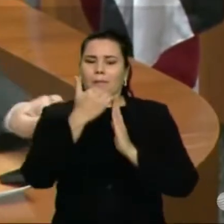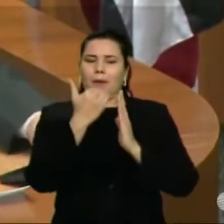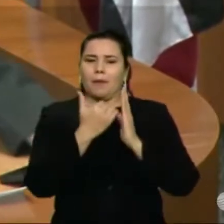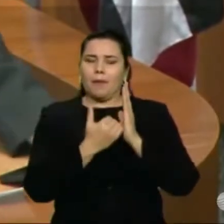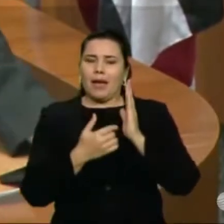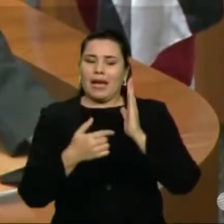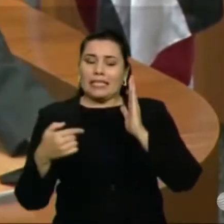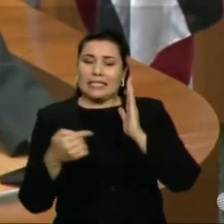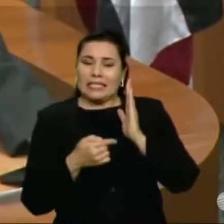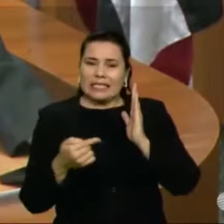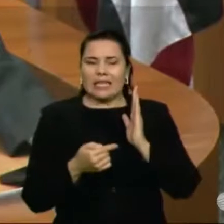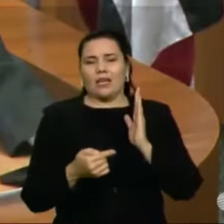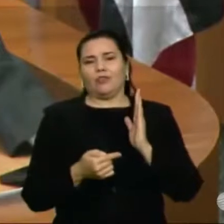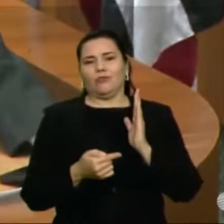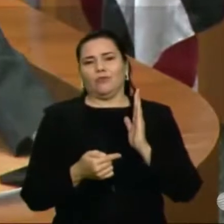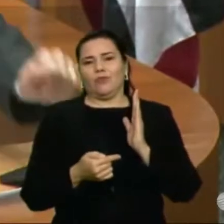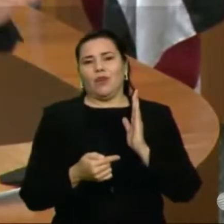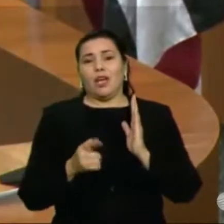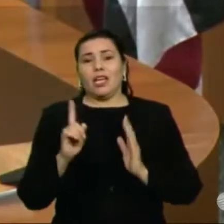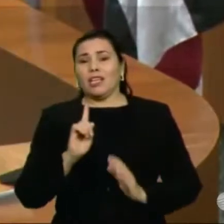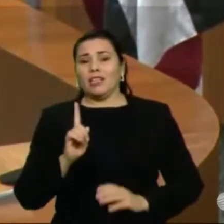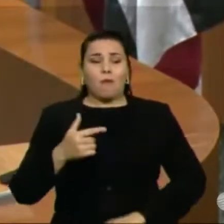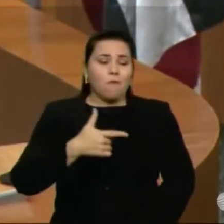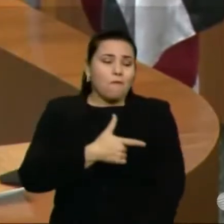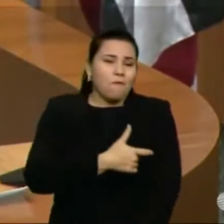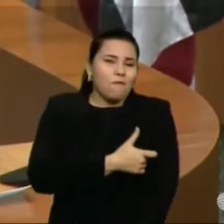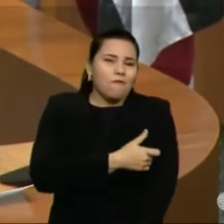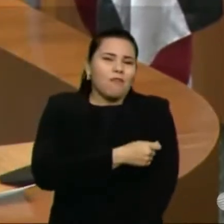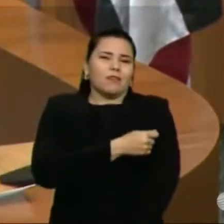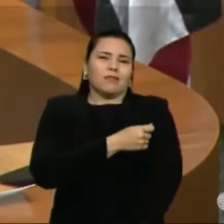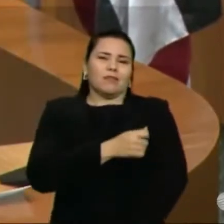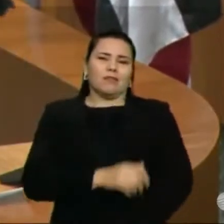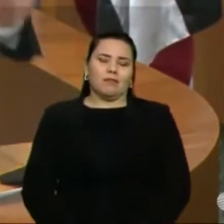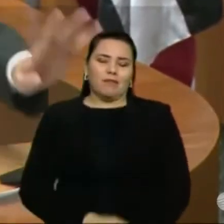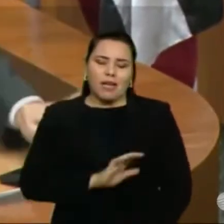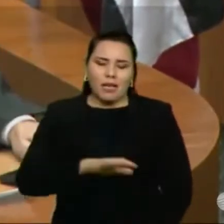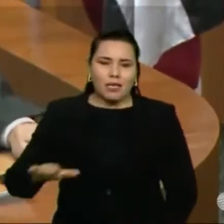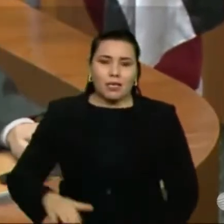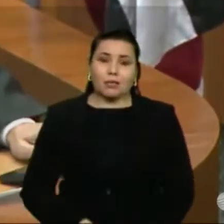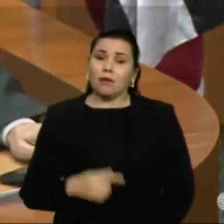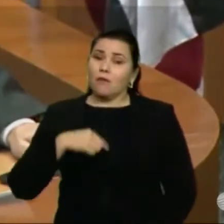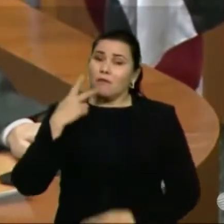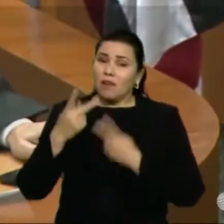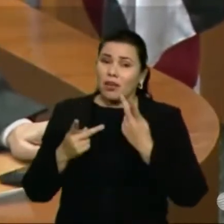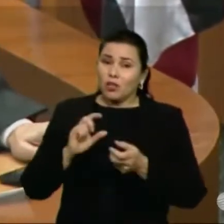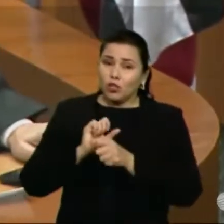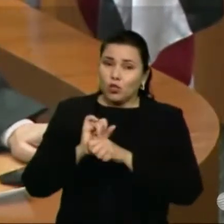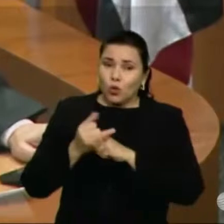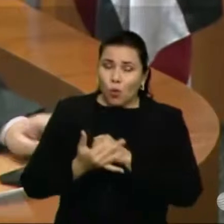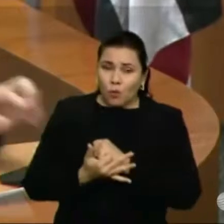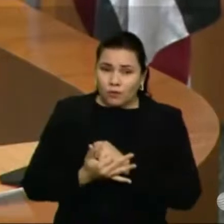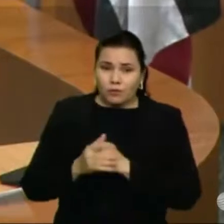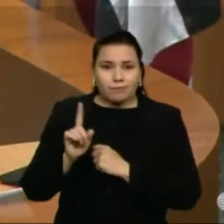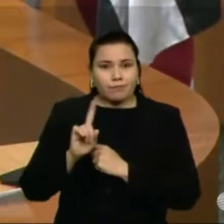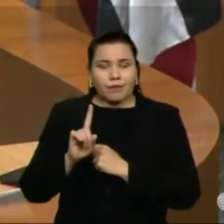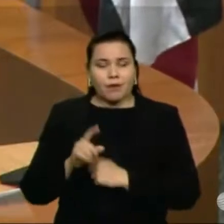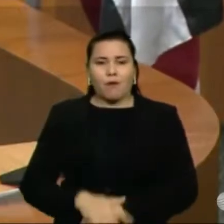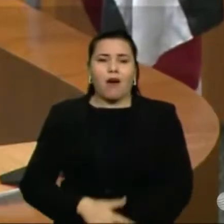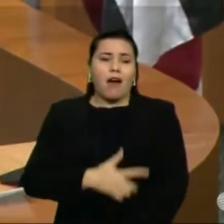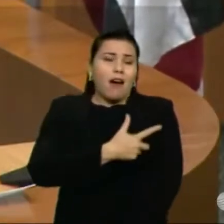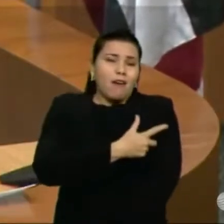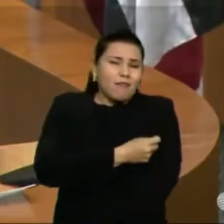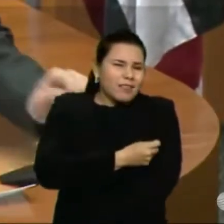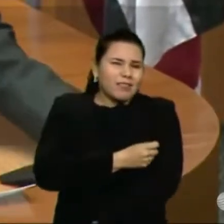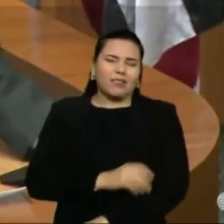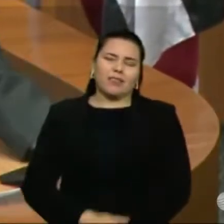não vacinavam as crianças. E eu não estou falando nem de vacina de Covid, eu estou falando de vacina comum,